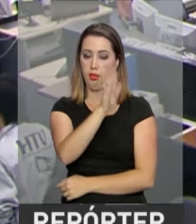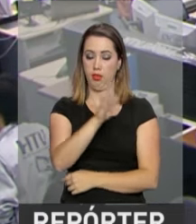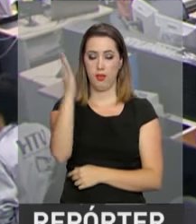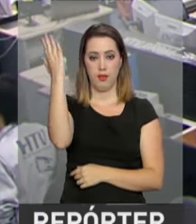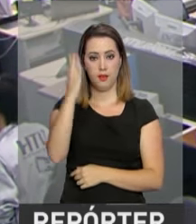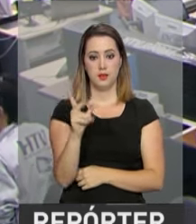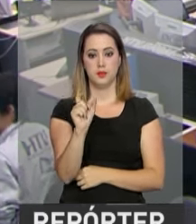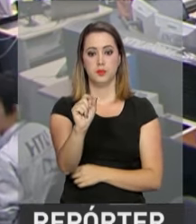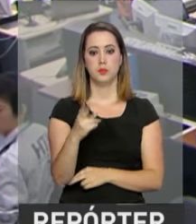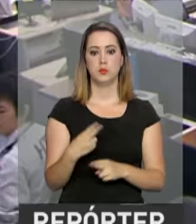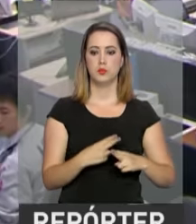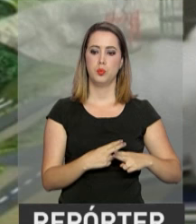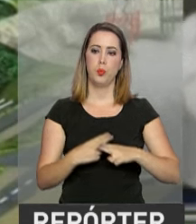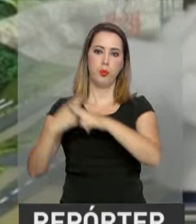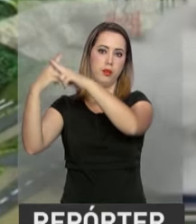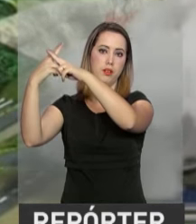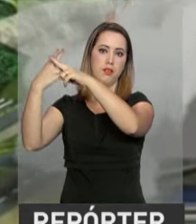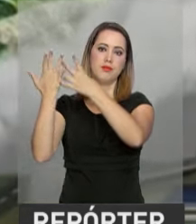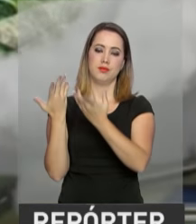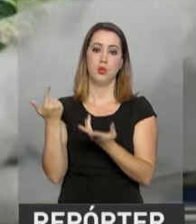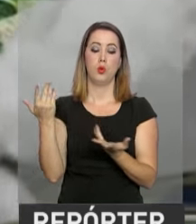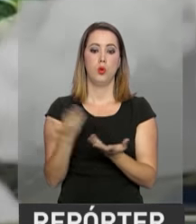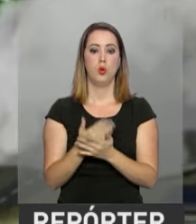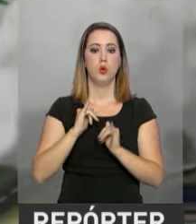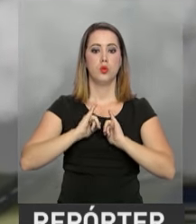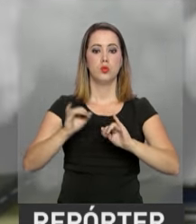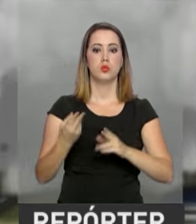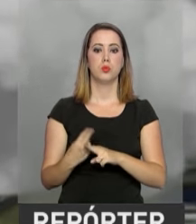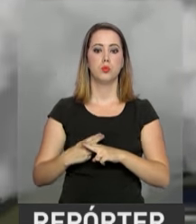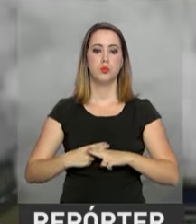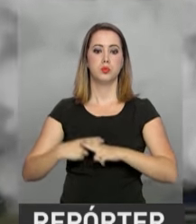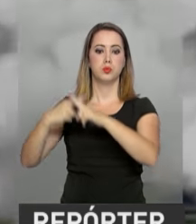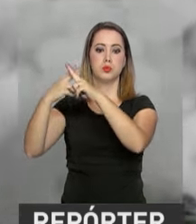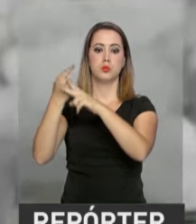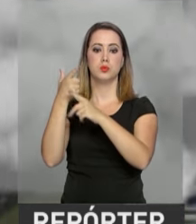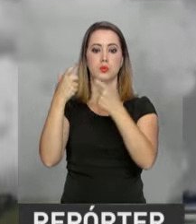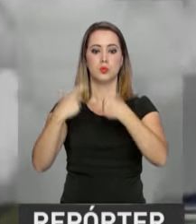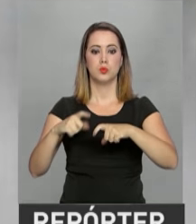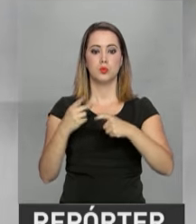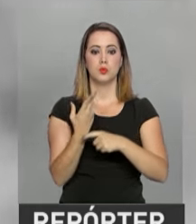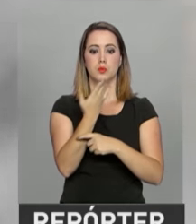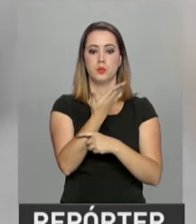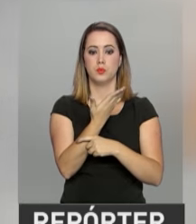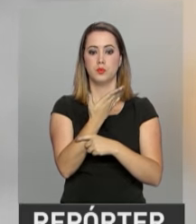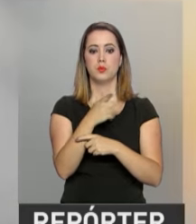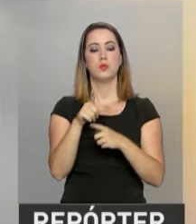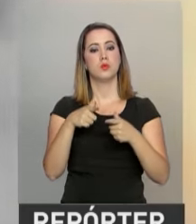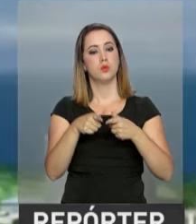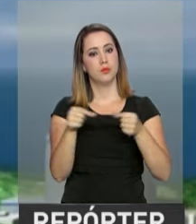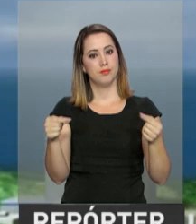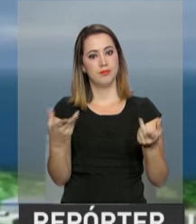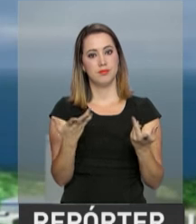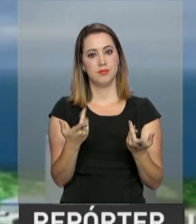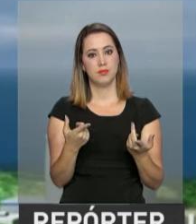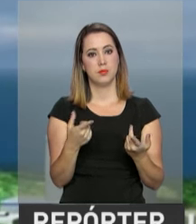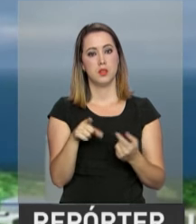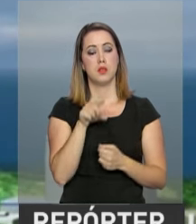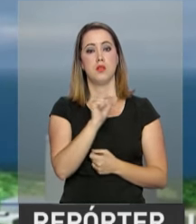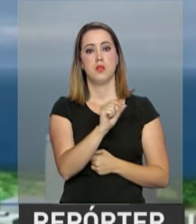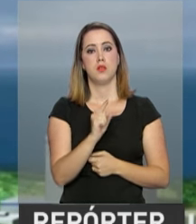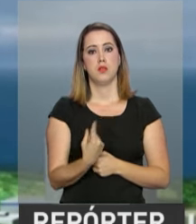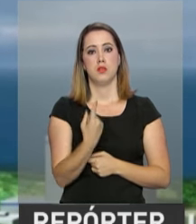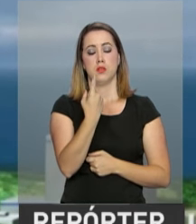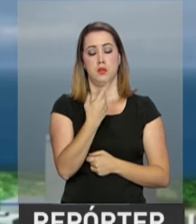lançamento do tancredo um foi na manhã desta sexta feira no centro espacial tanegashima no japão o tancredo um